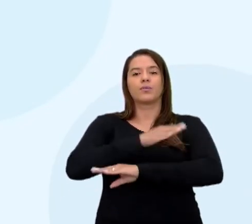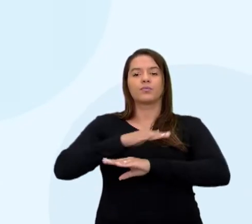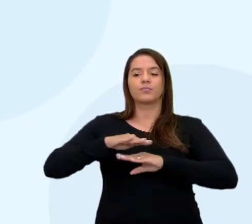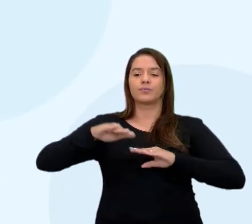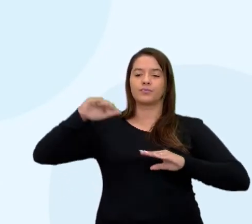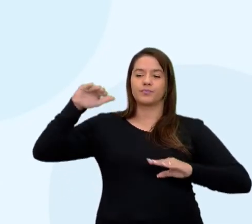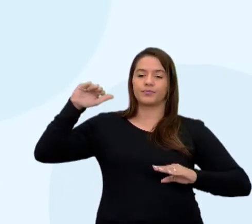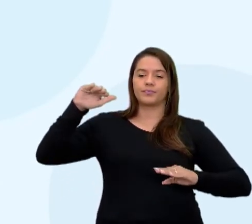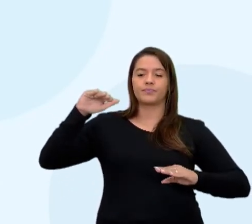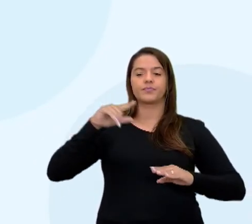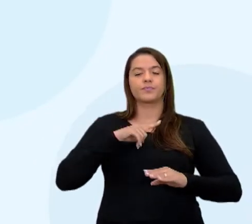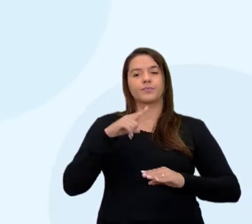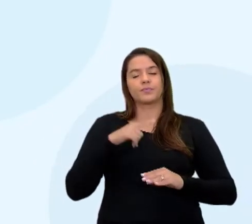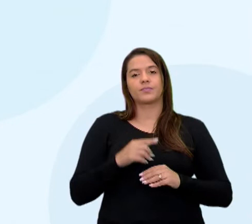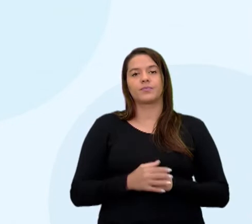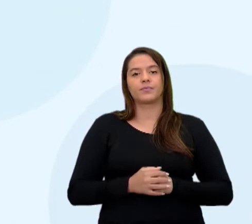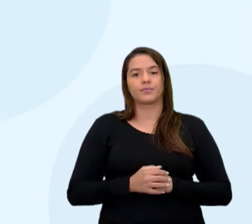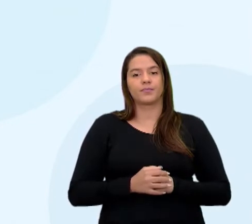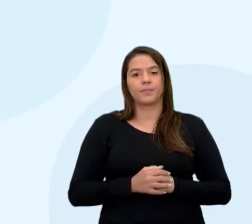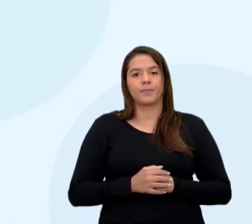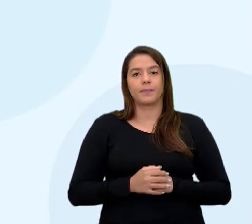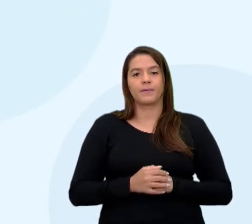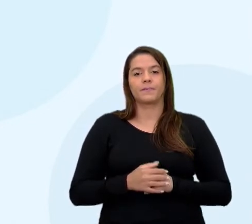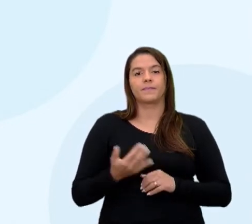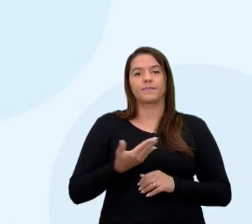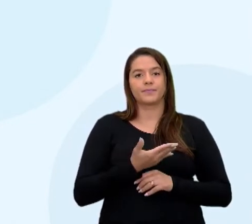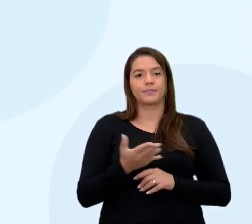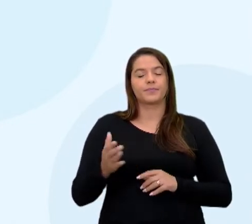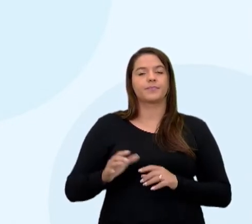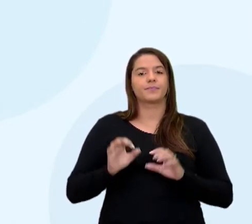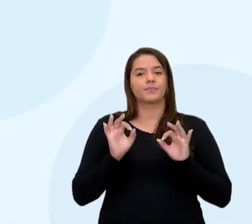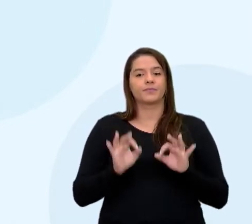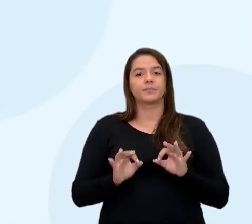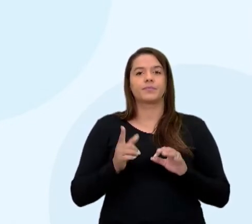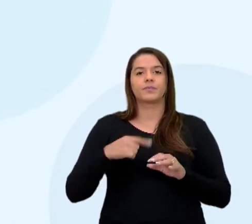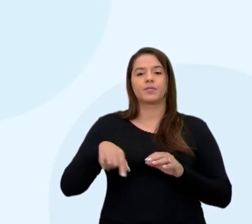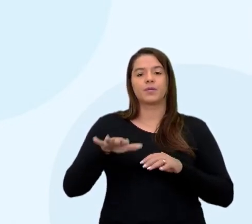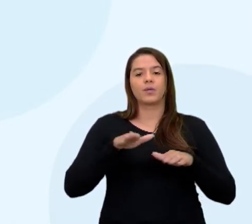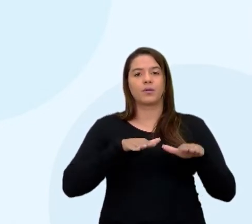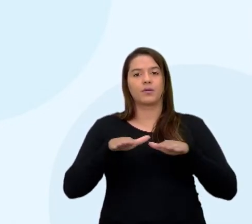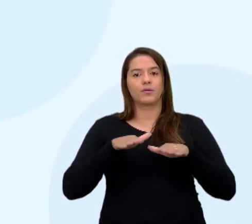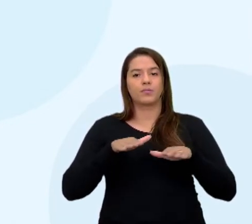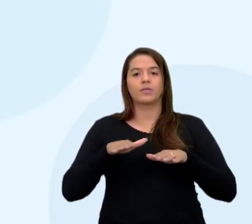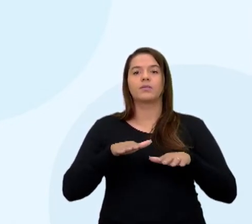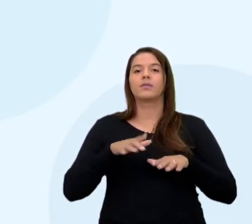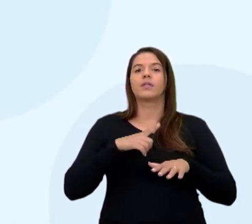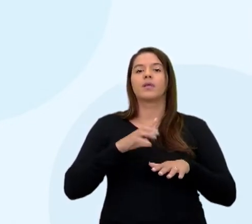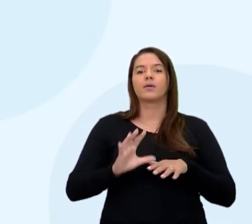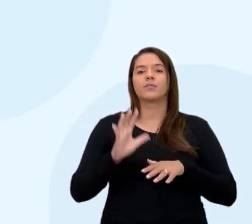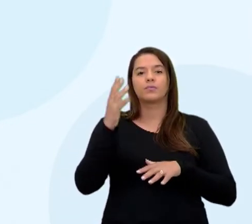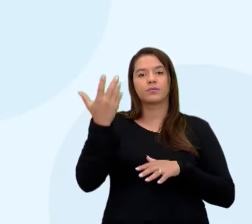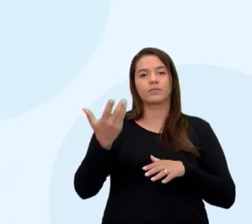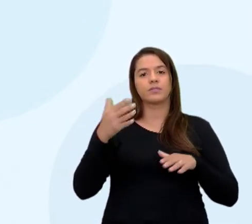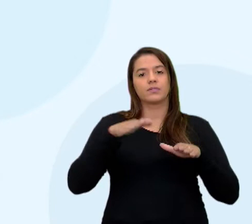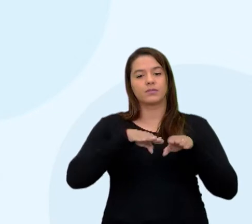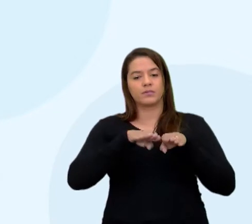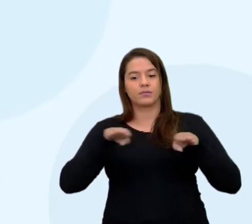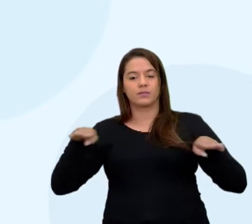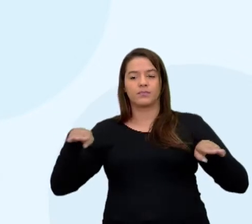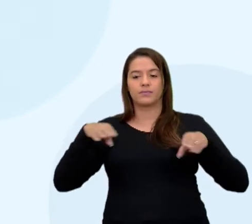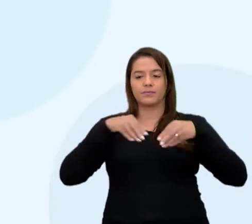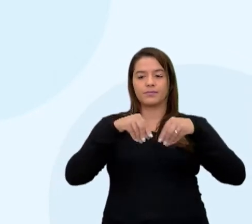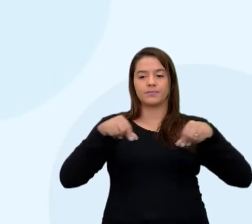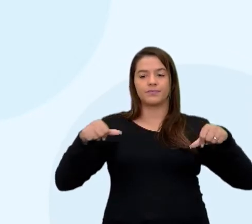determinado relevo, tá? Então, na realidade, esse movimento ele acontece em terrenos estáveis,